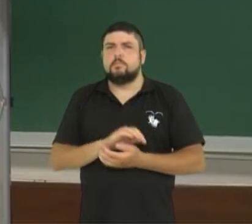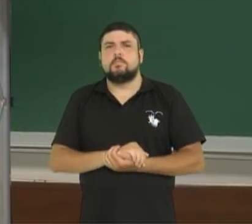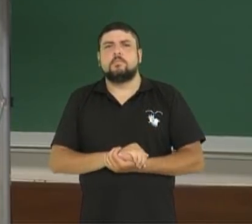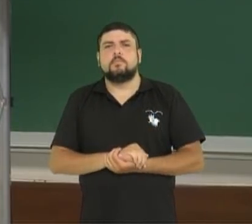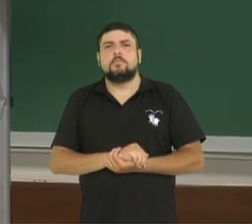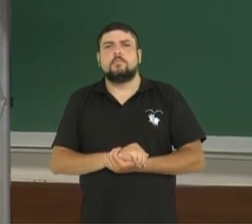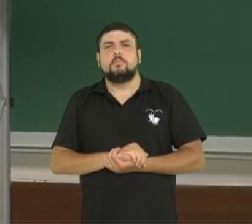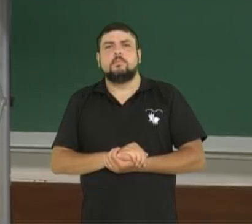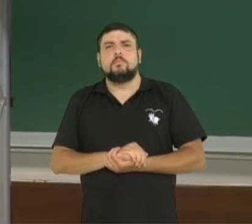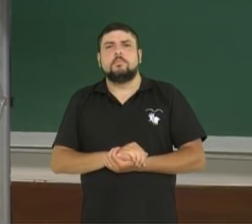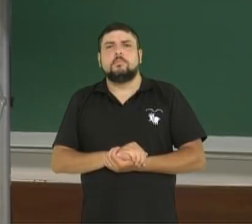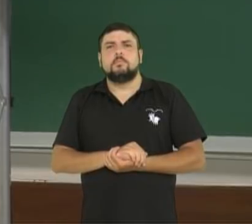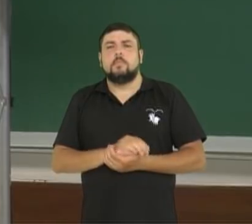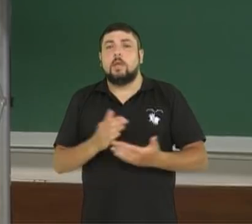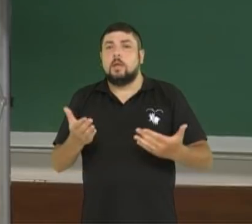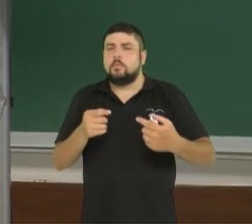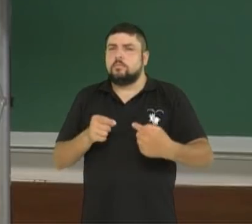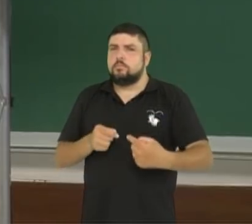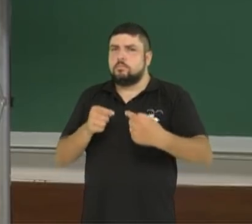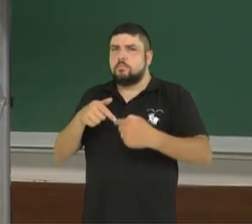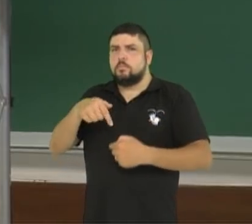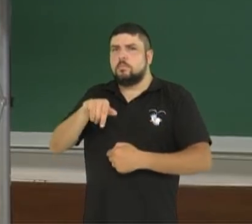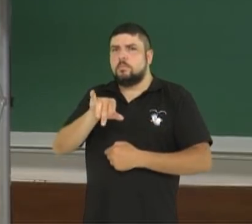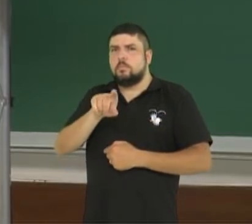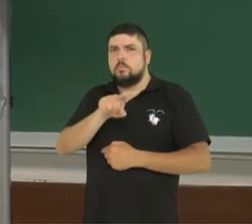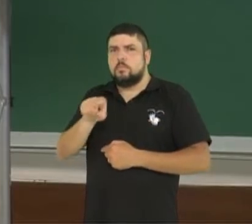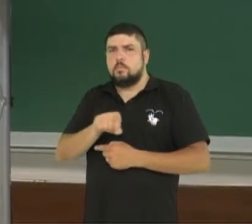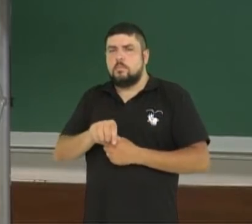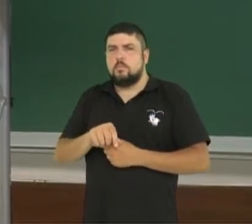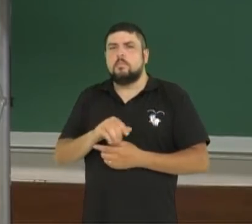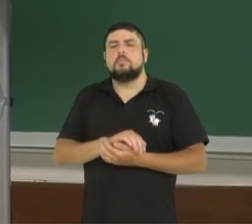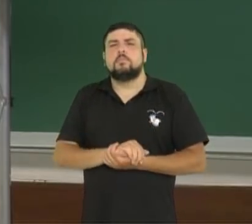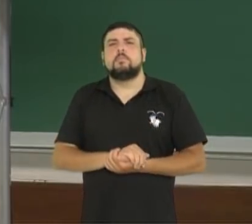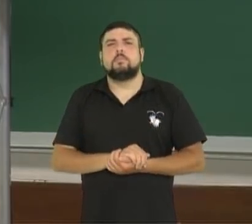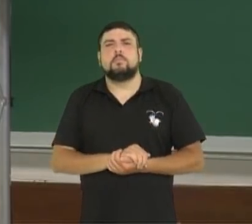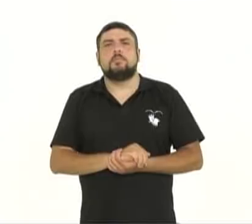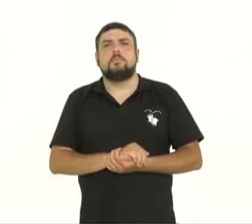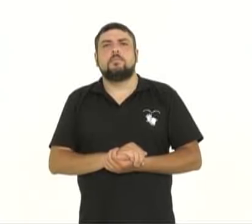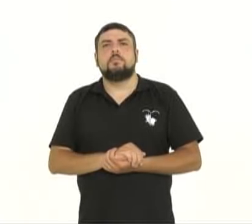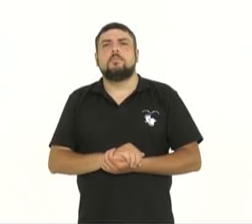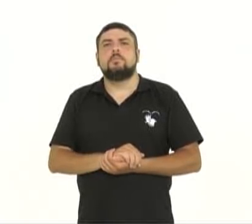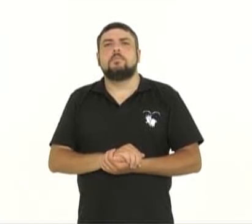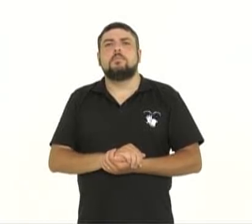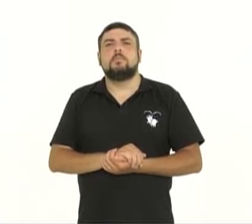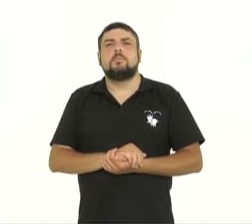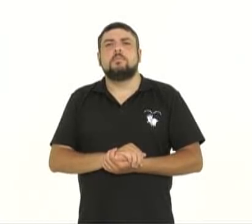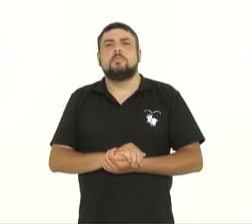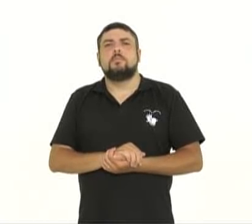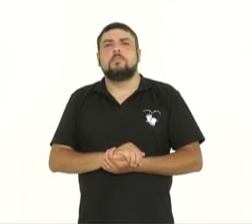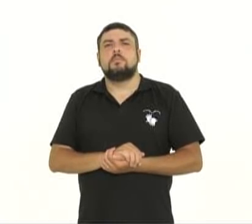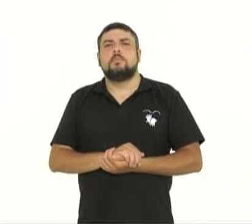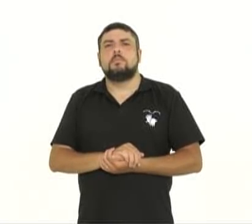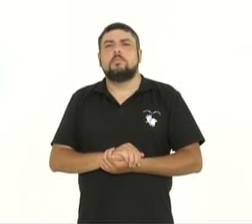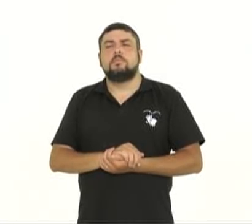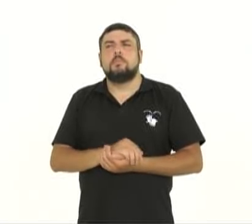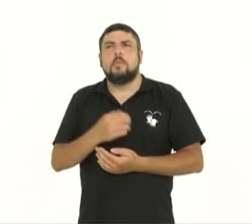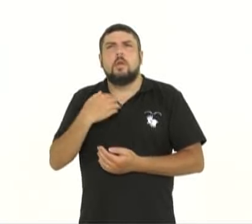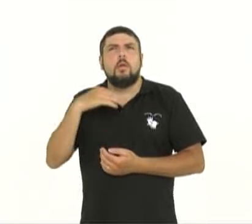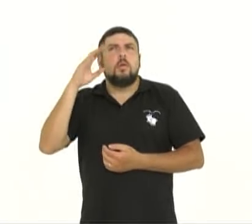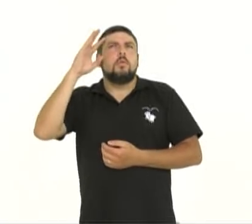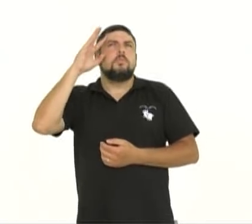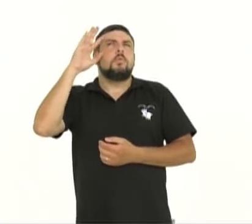bem. Vamos para o nosso quiz, então, né? A nossa questão aqui objetiva de múltipla escolha. Uma vez imaginei o encontro